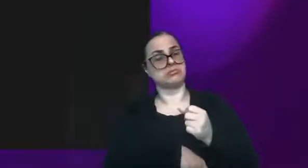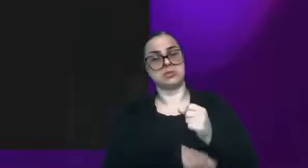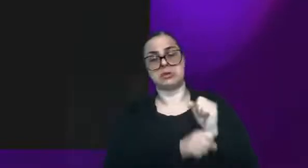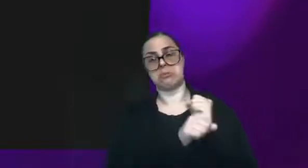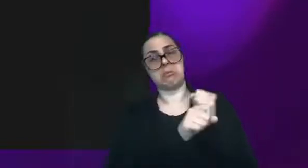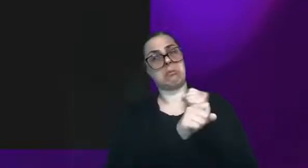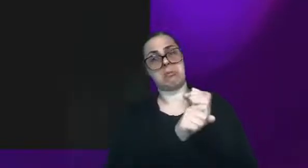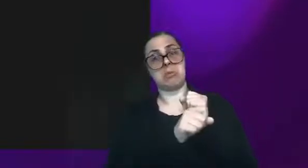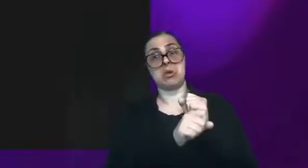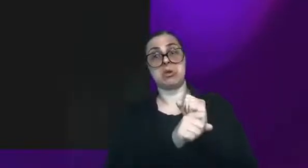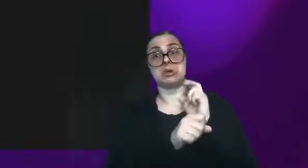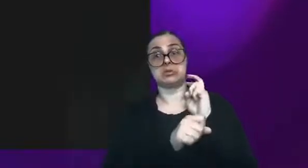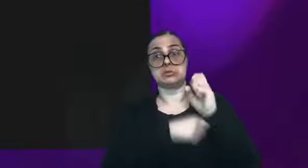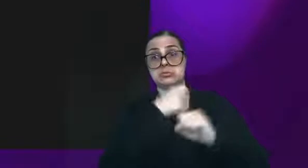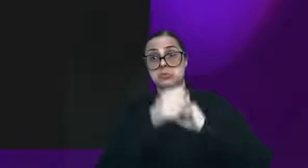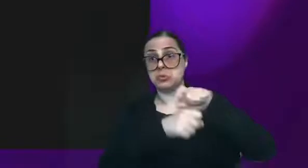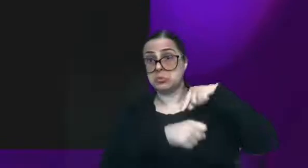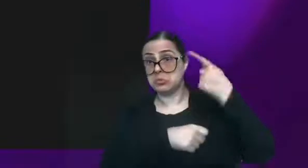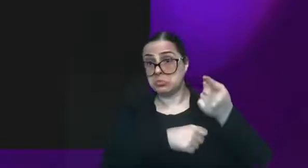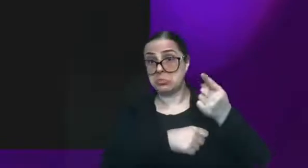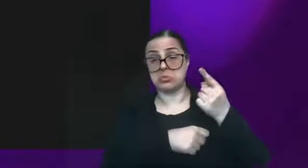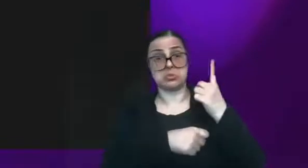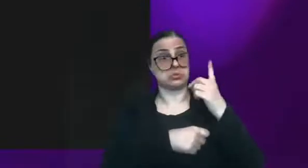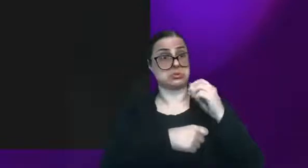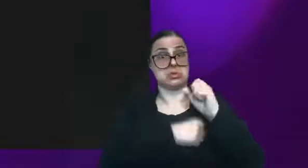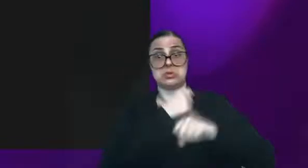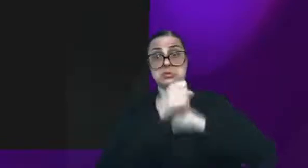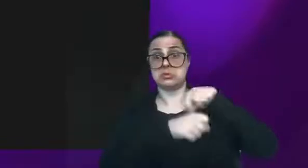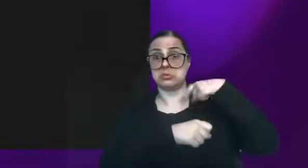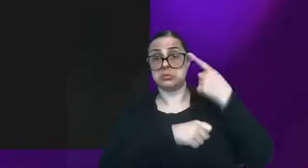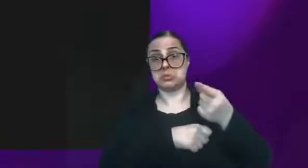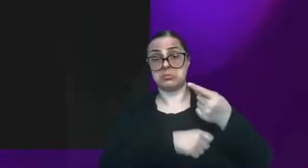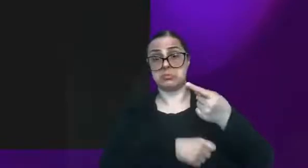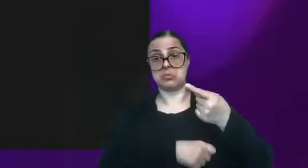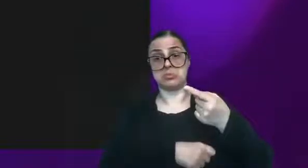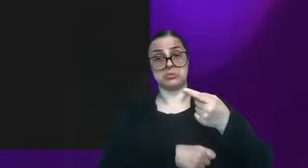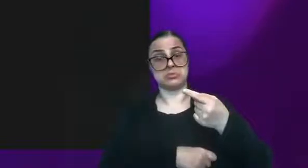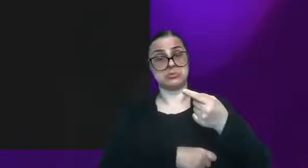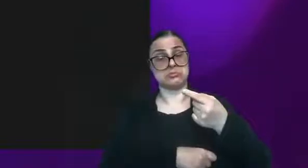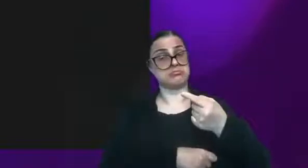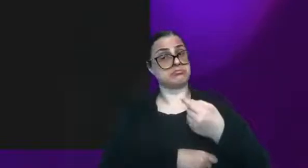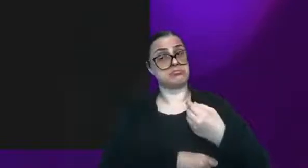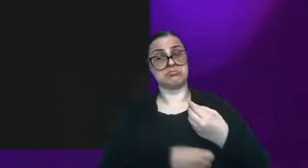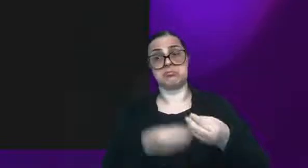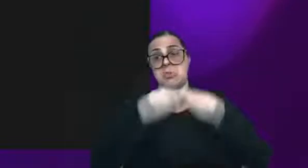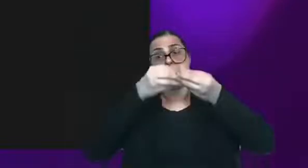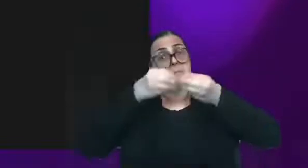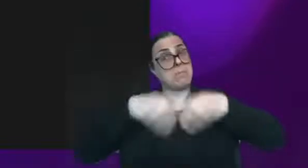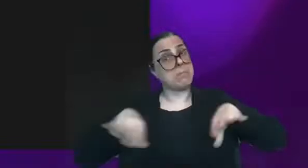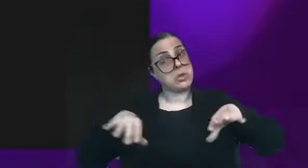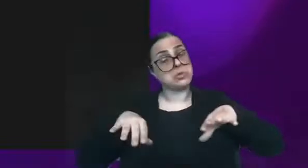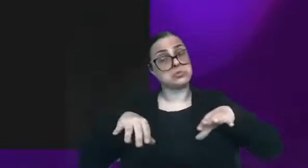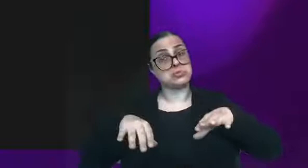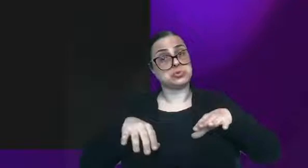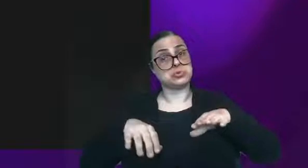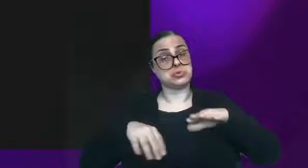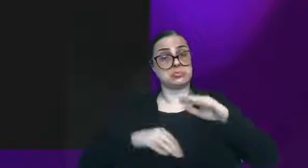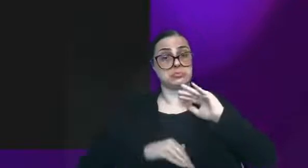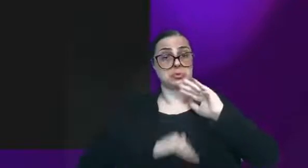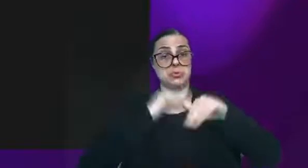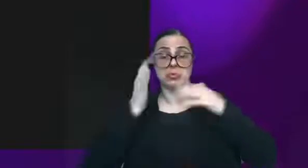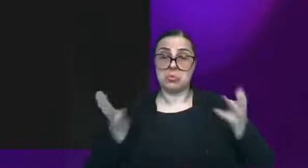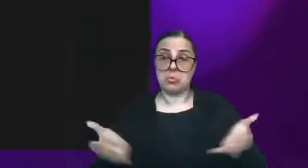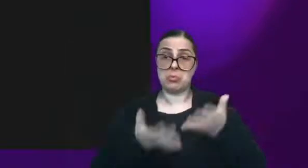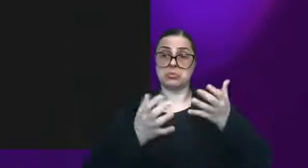anos resultados ruins que prejudiquem o próprio desenvolvimento dessa modalidade do transplante, dessa indicação. Então, acho que